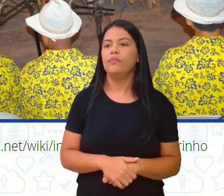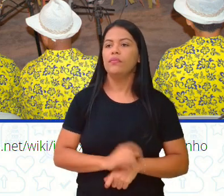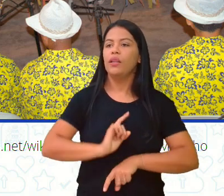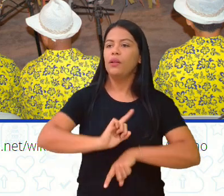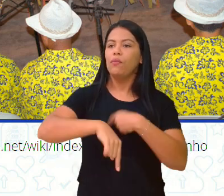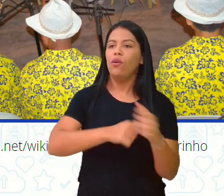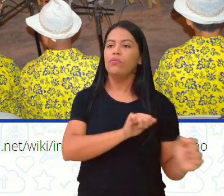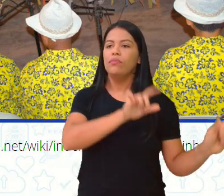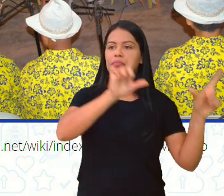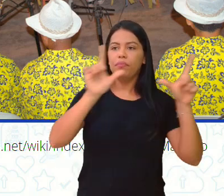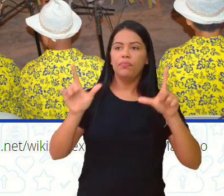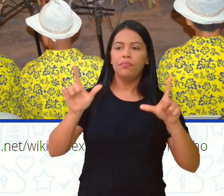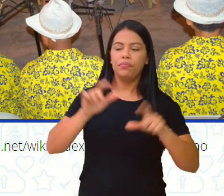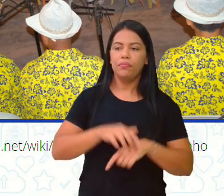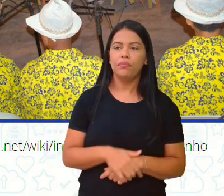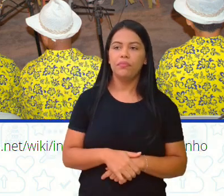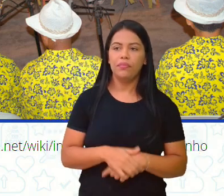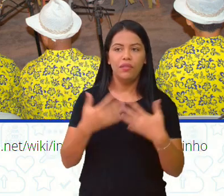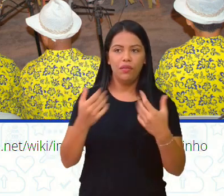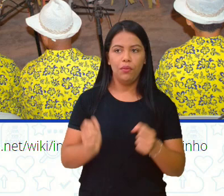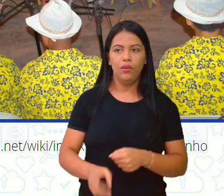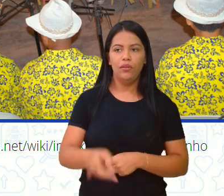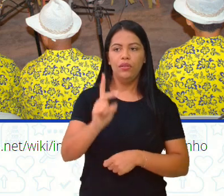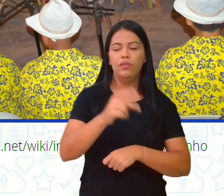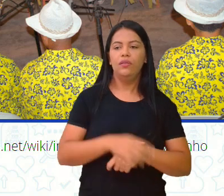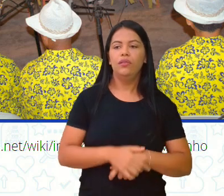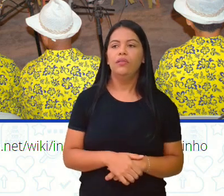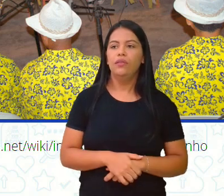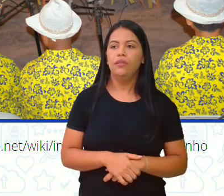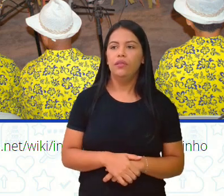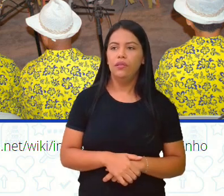Próximo slide. Vamos embora.